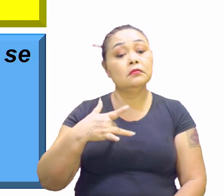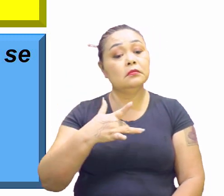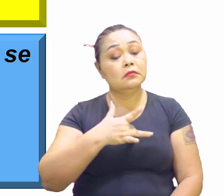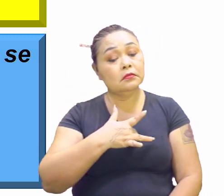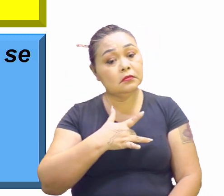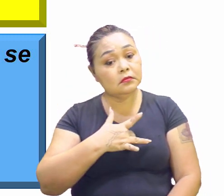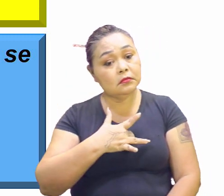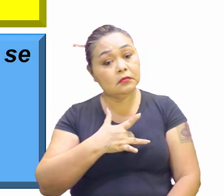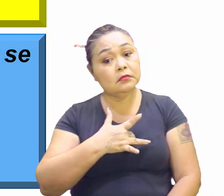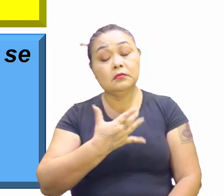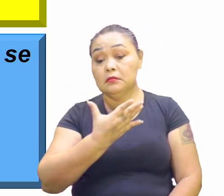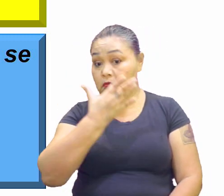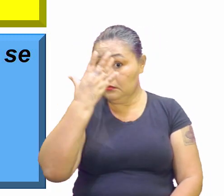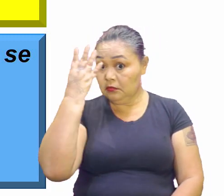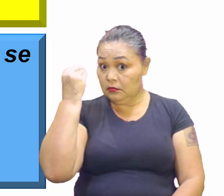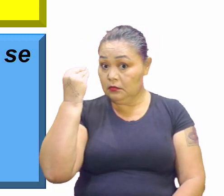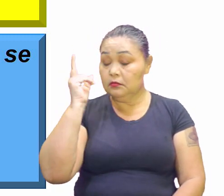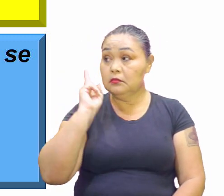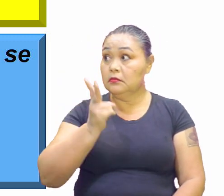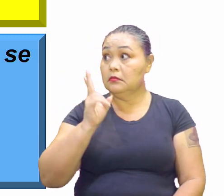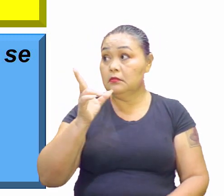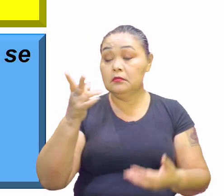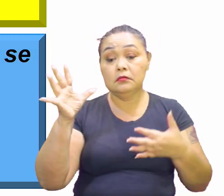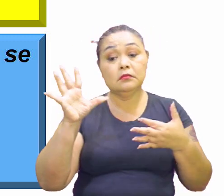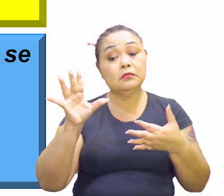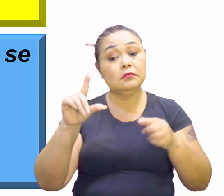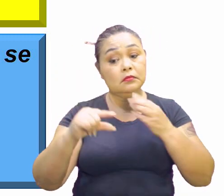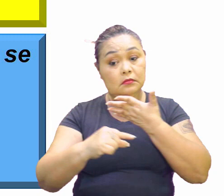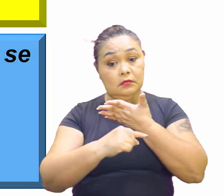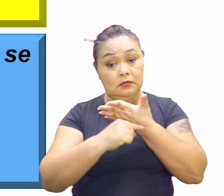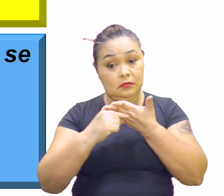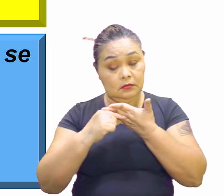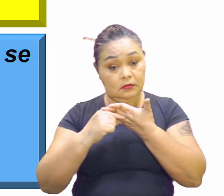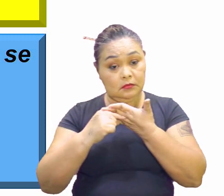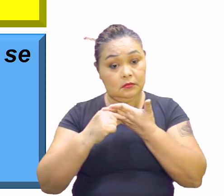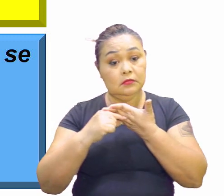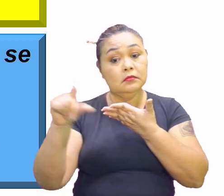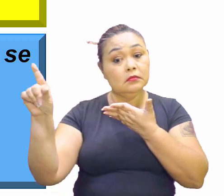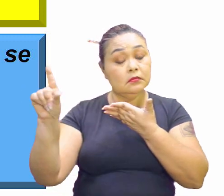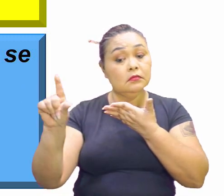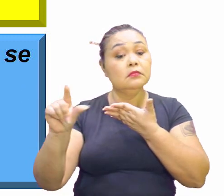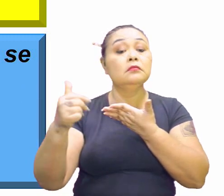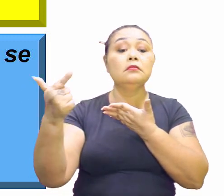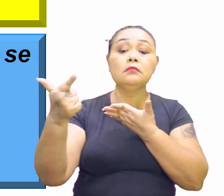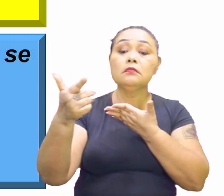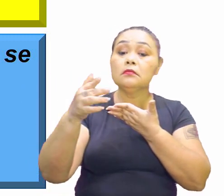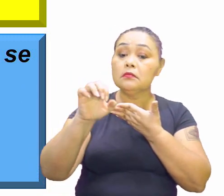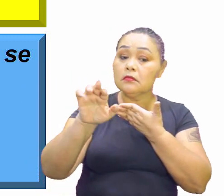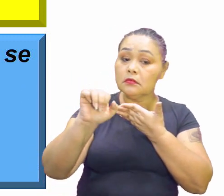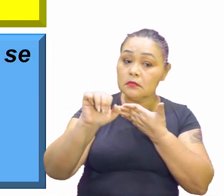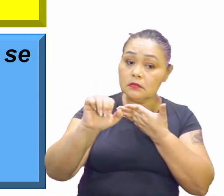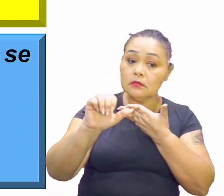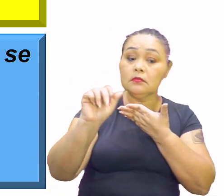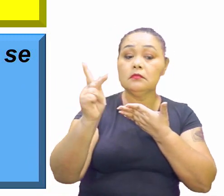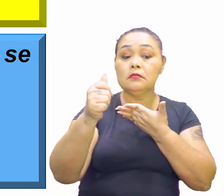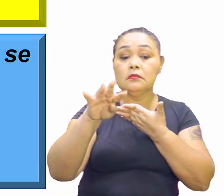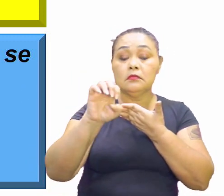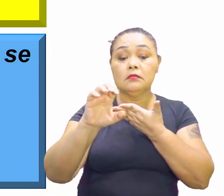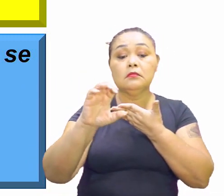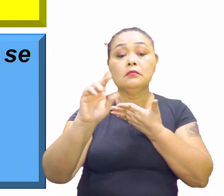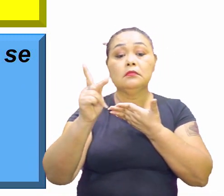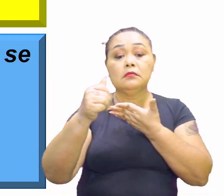saúde, mas não esqueça de sempre fazer a citação do autor. Segundo